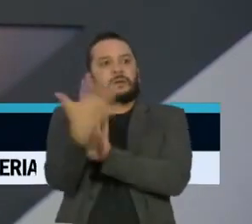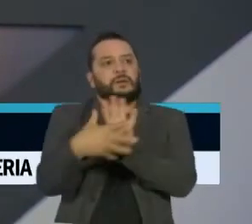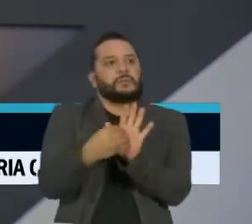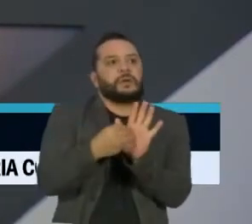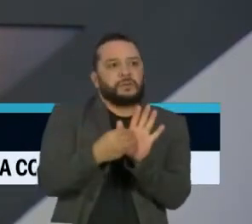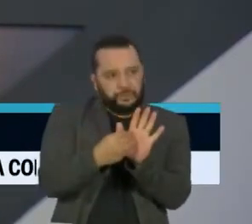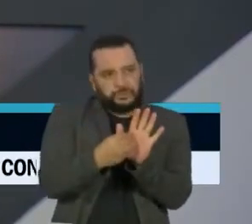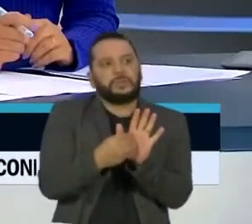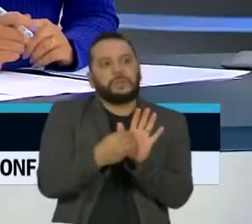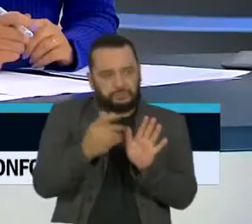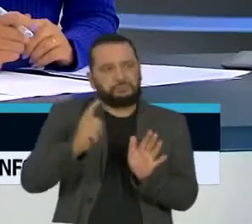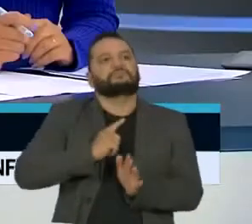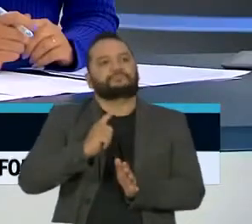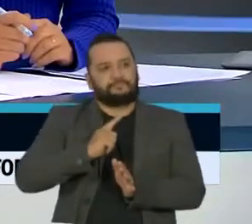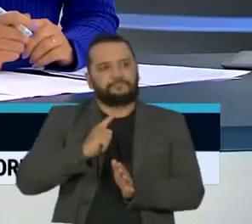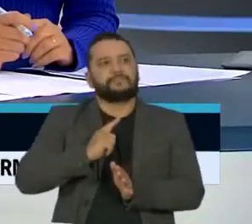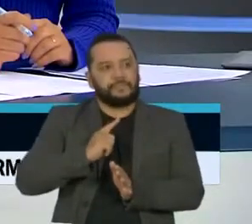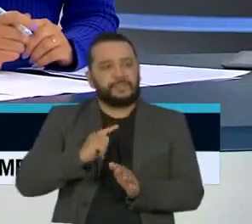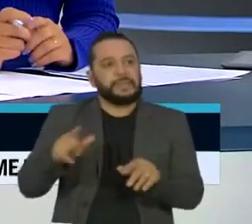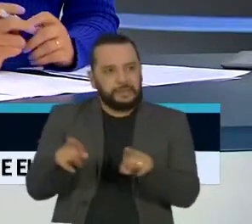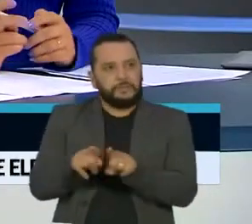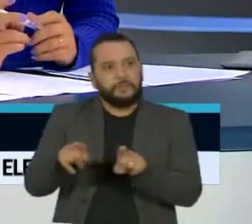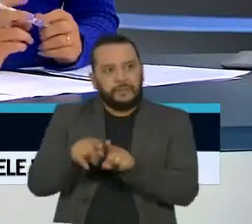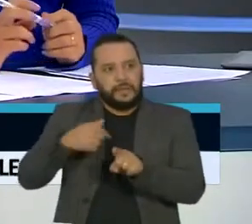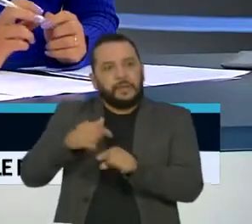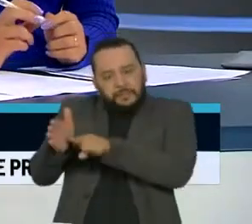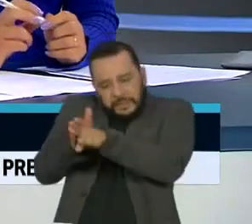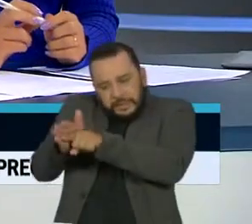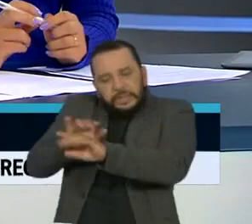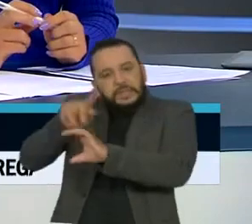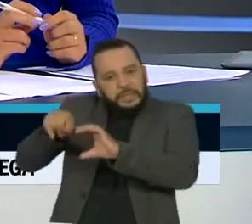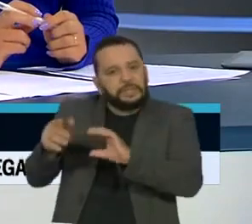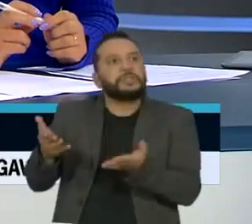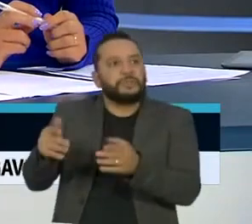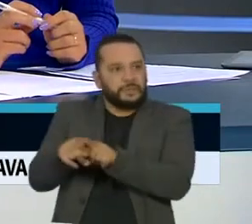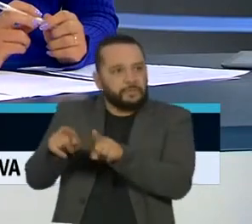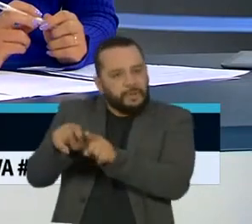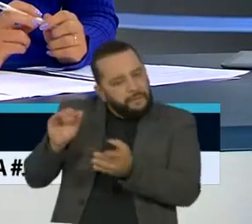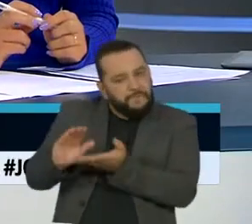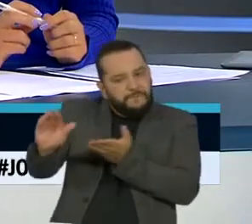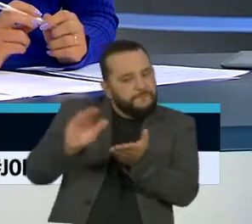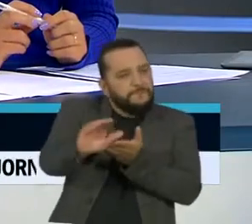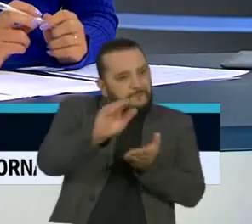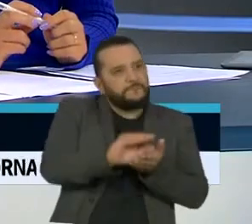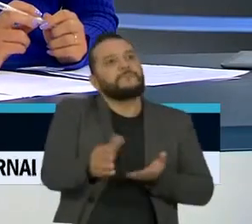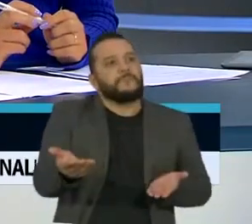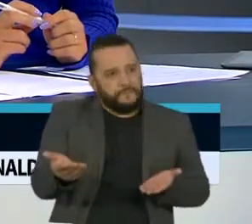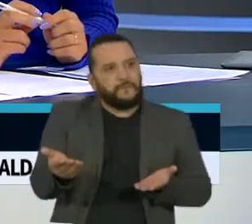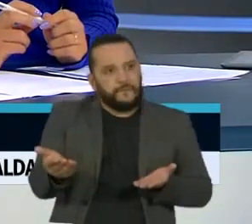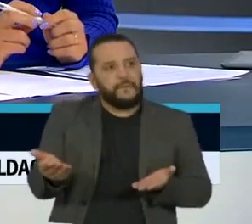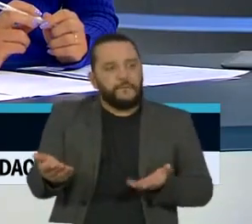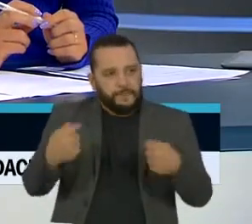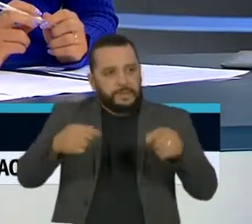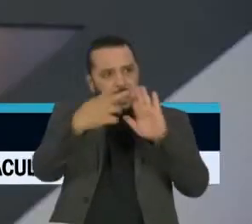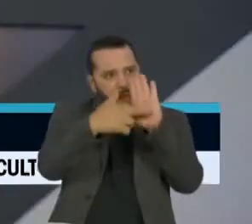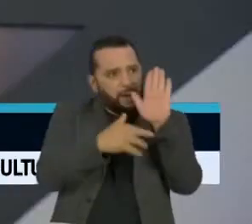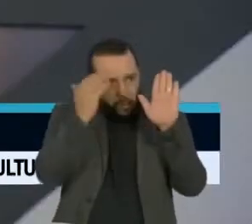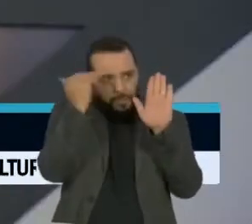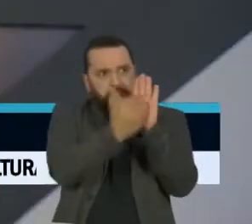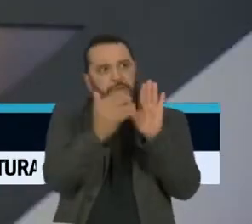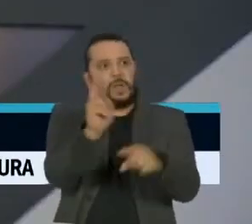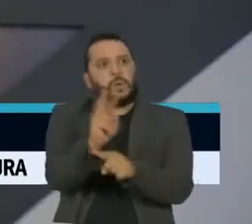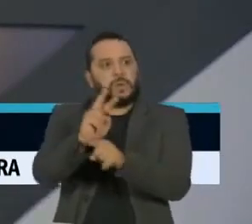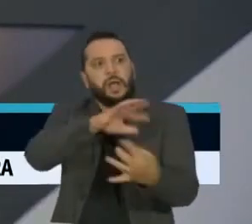fazendo uma ação científica e também financeira no sentido de que obedeçam isso. Eu acho que, passando essas